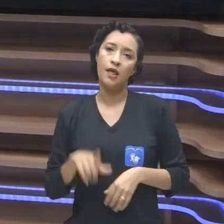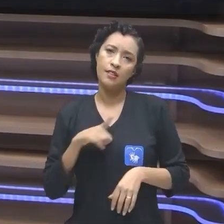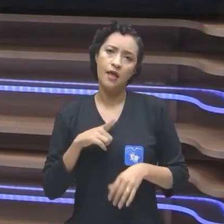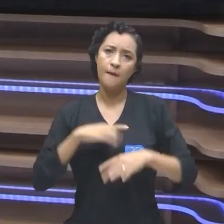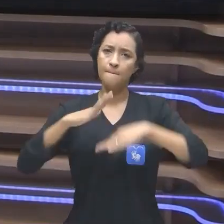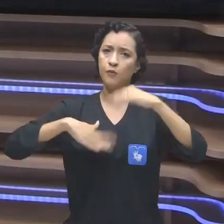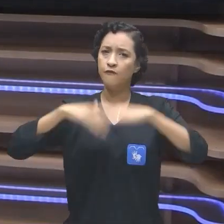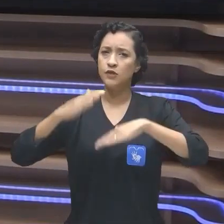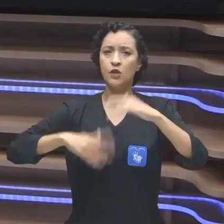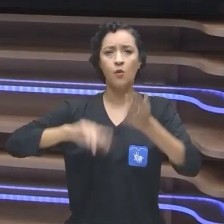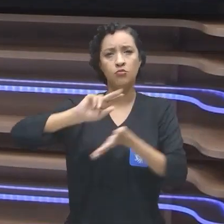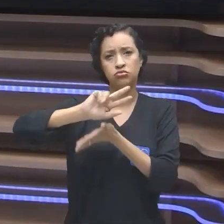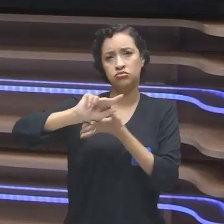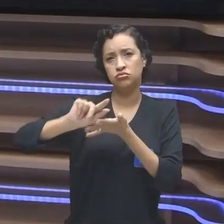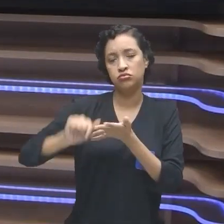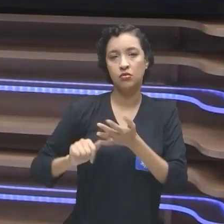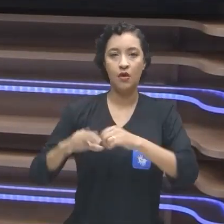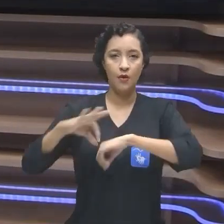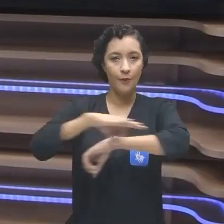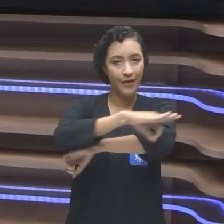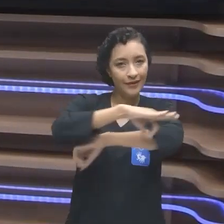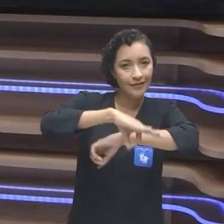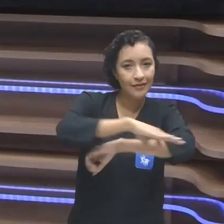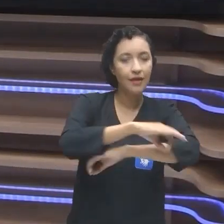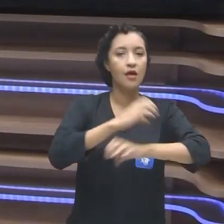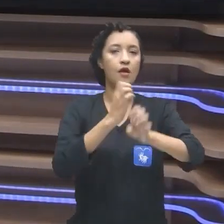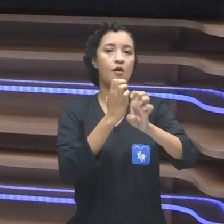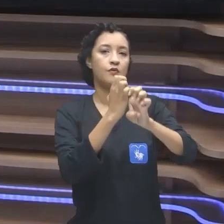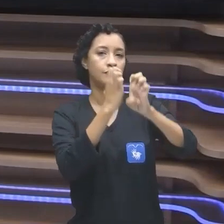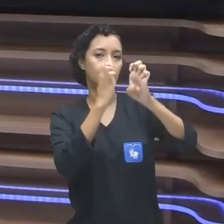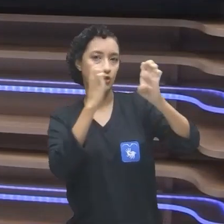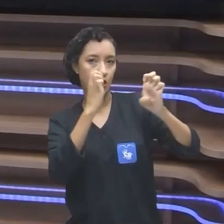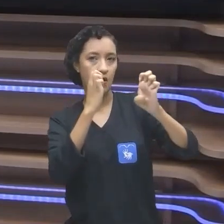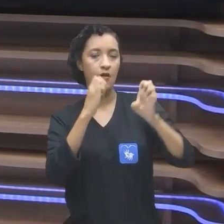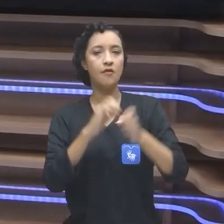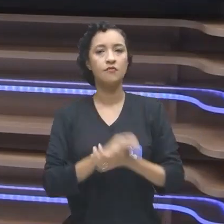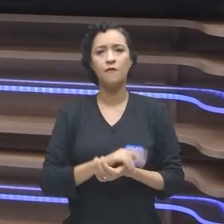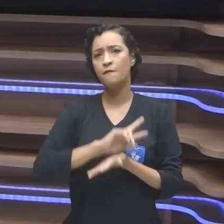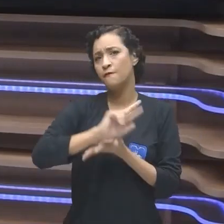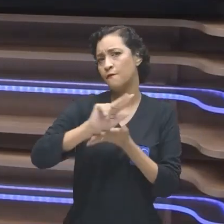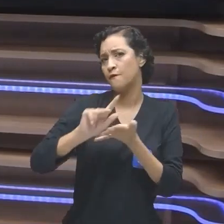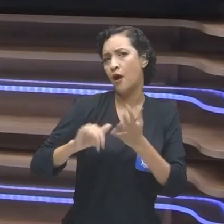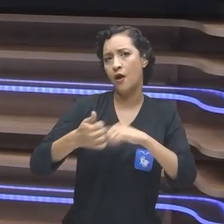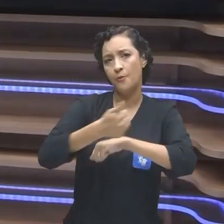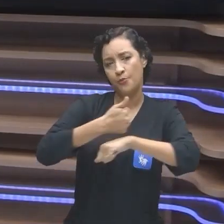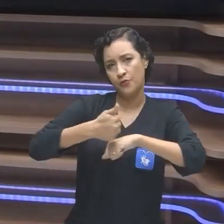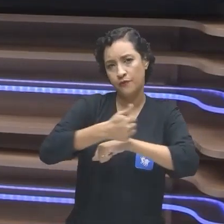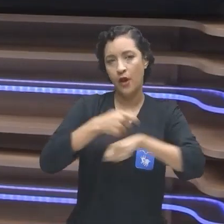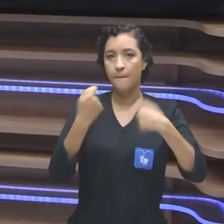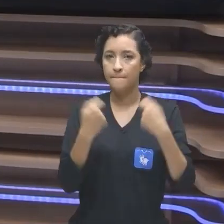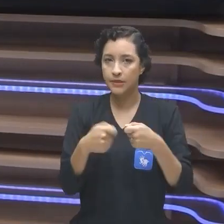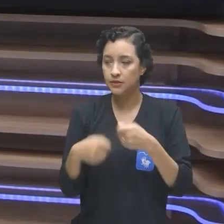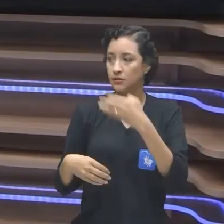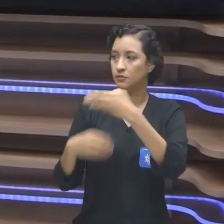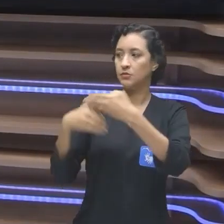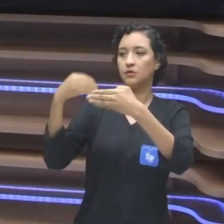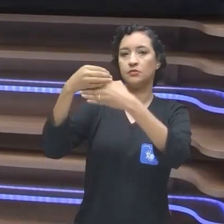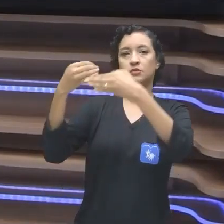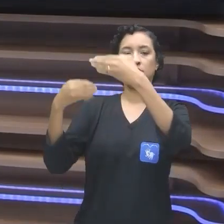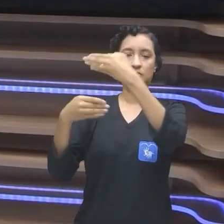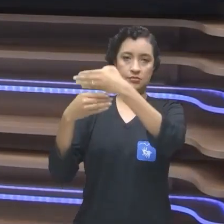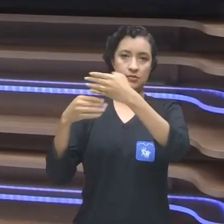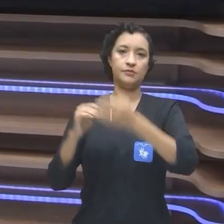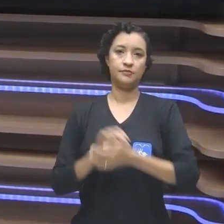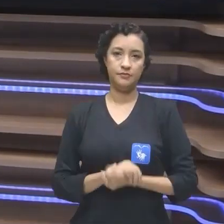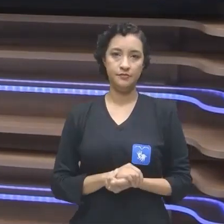é todo um trabalho intelectual. Mas para que todo esse trabalho aconteça, é necessário que alguém faça. Aí entra